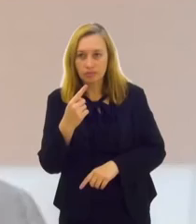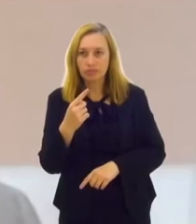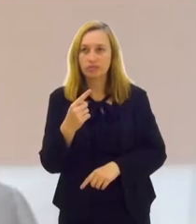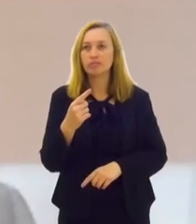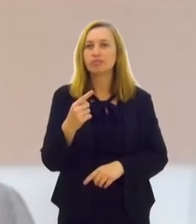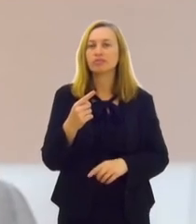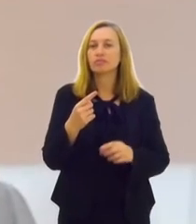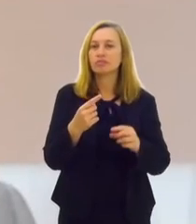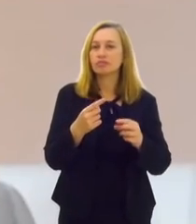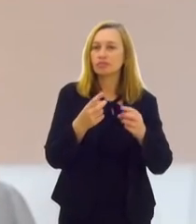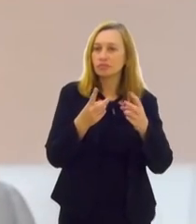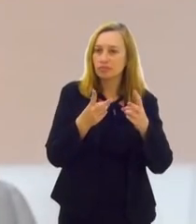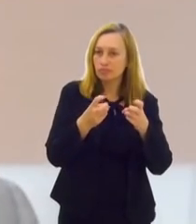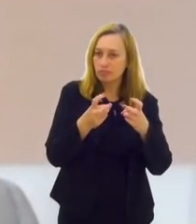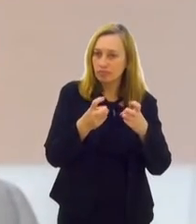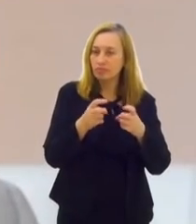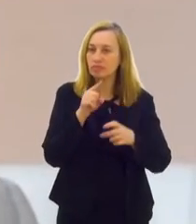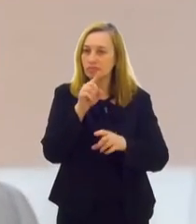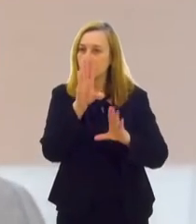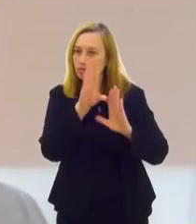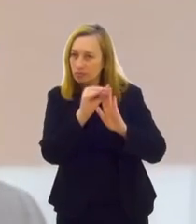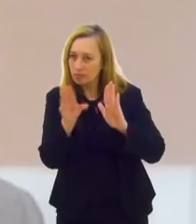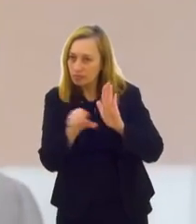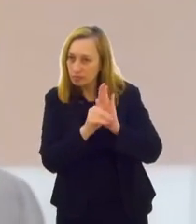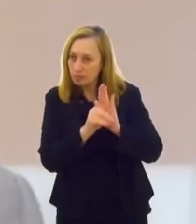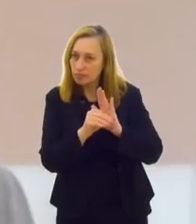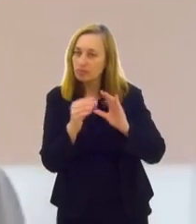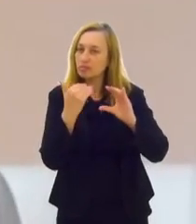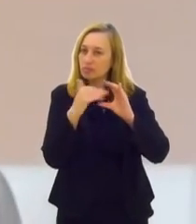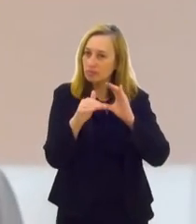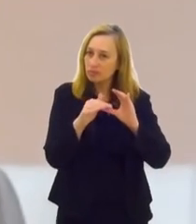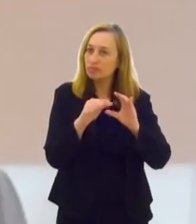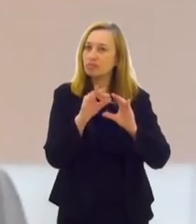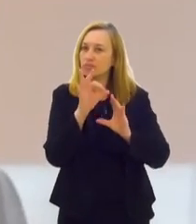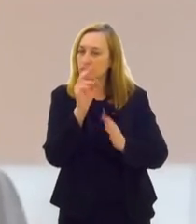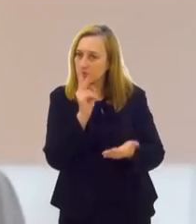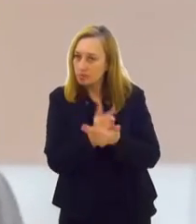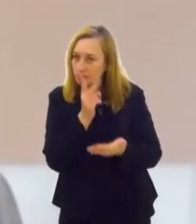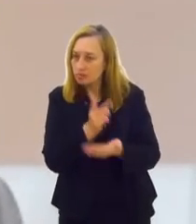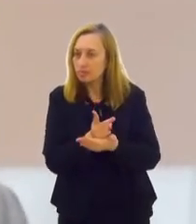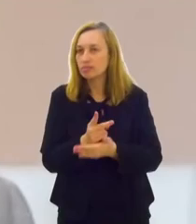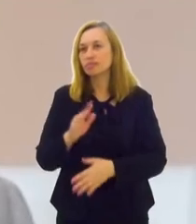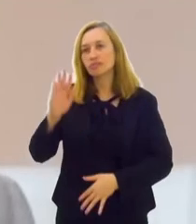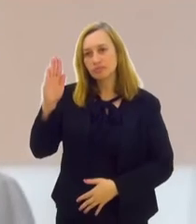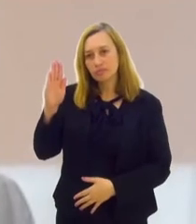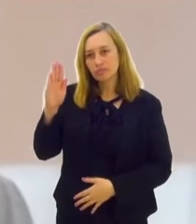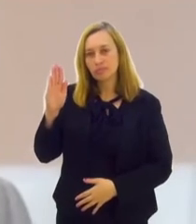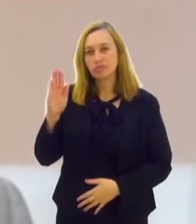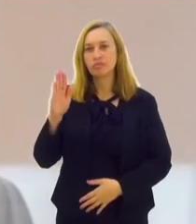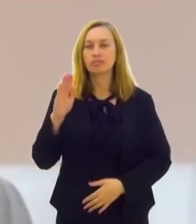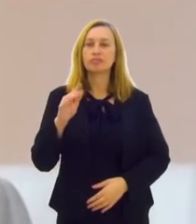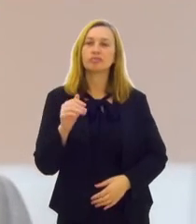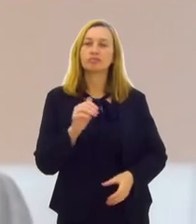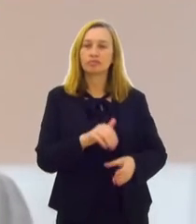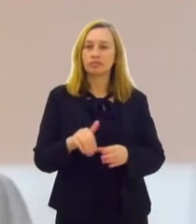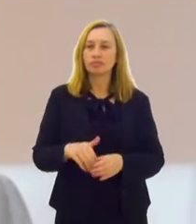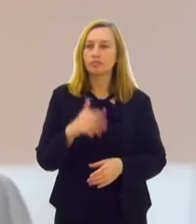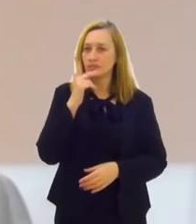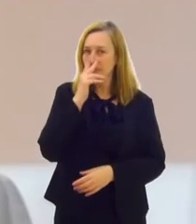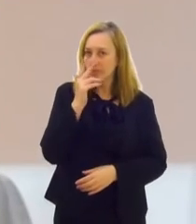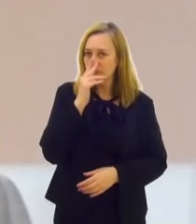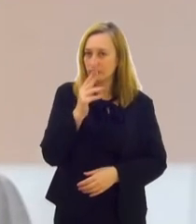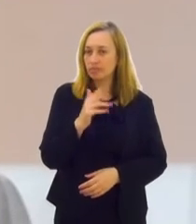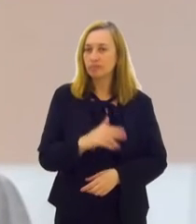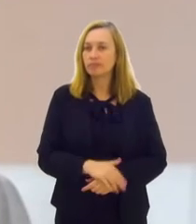ver lá um selinho de verificado para saber que aquele conteúdo foi postado mesmo pelo candidato ou pelo partido.